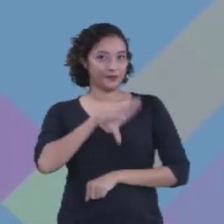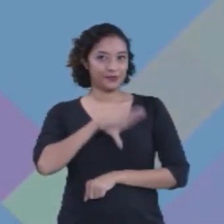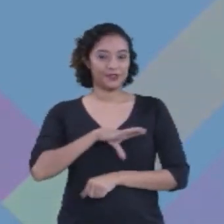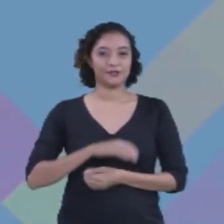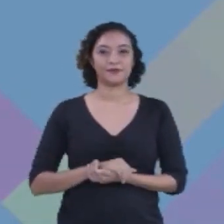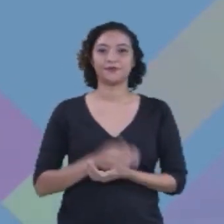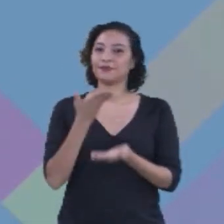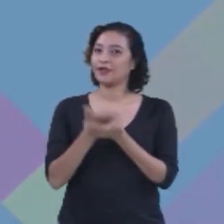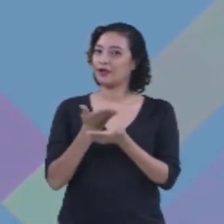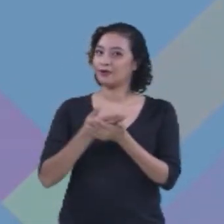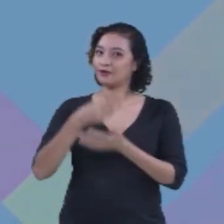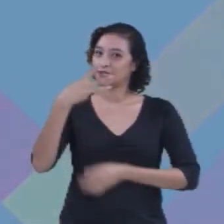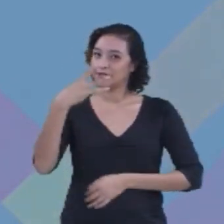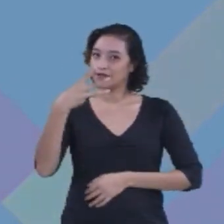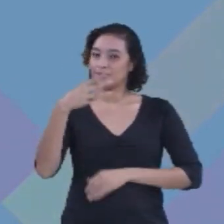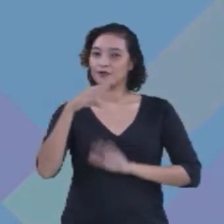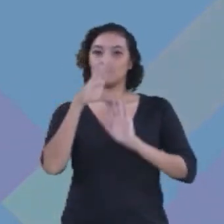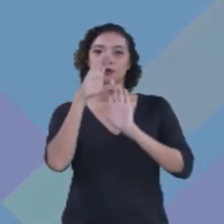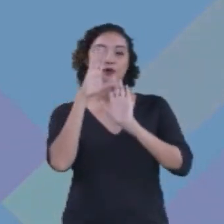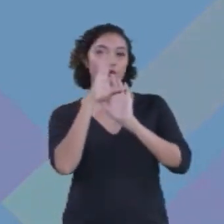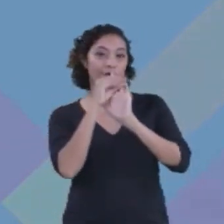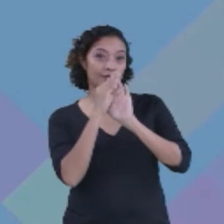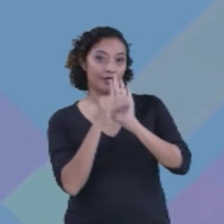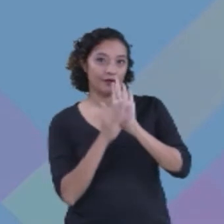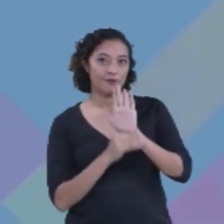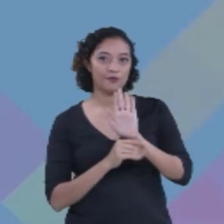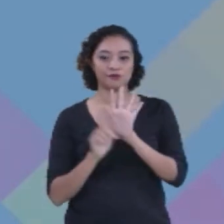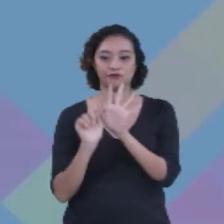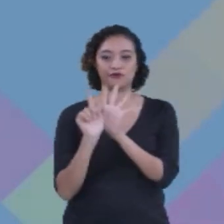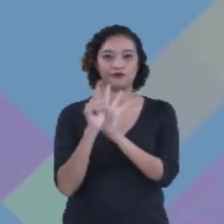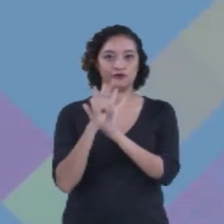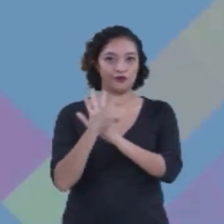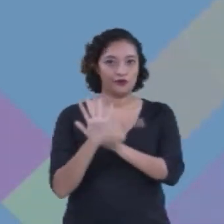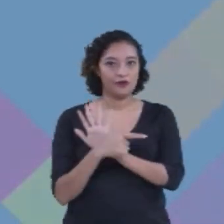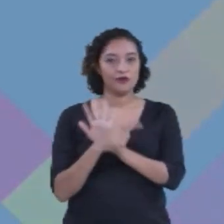Aula 3, Conteúdo, Gênero Textual.